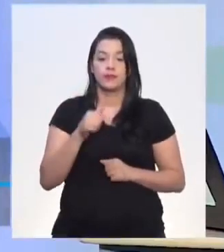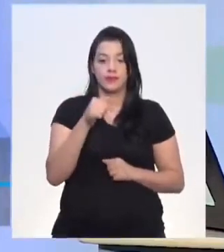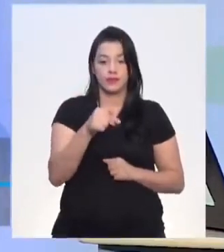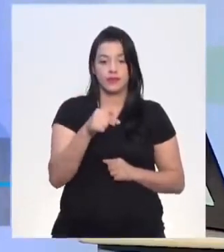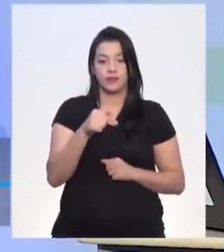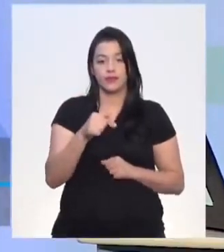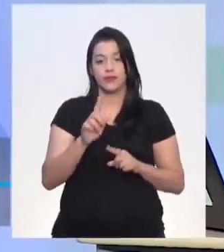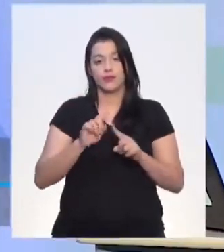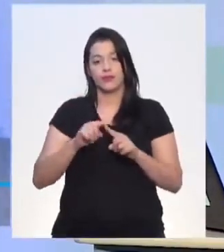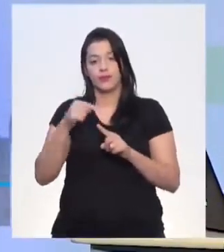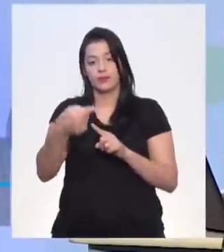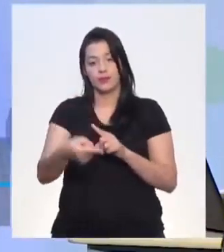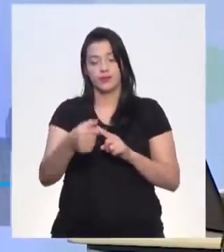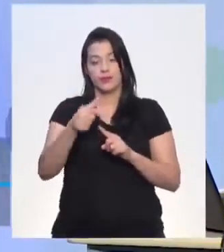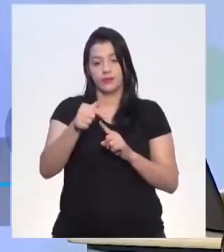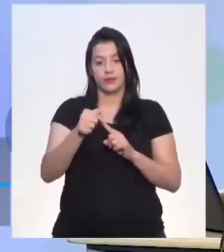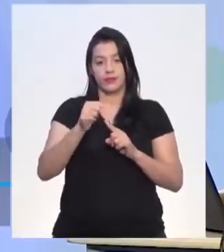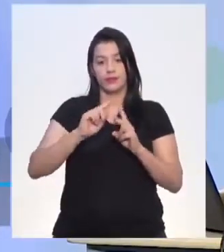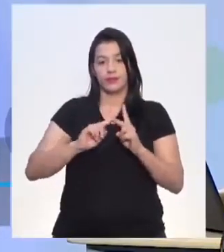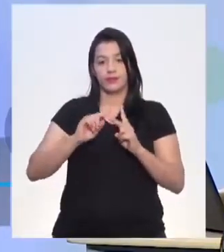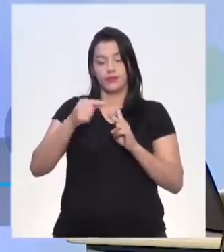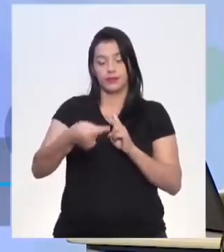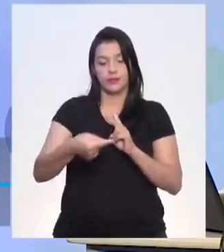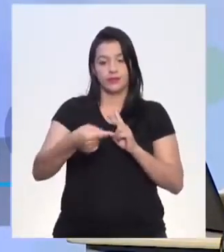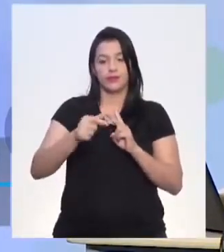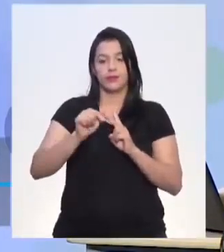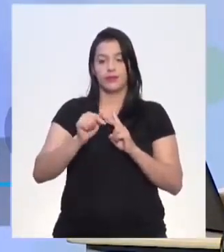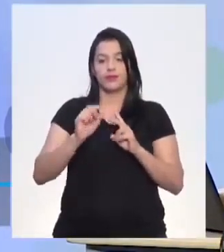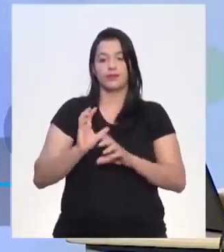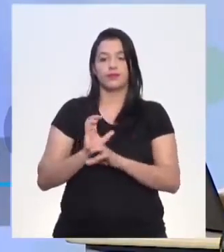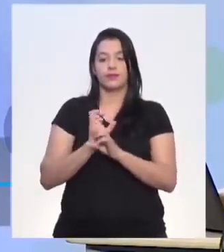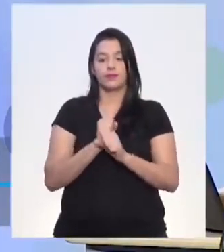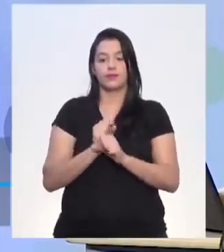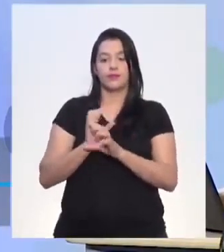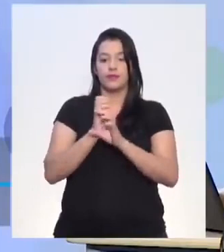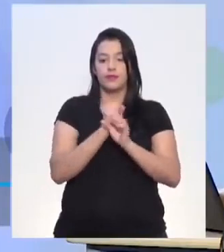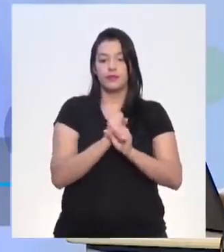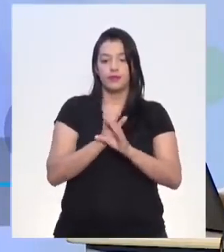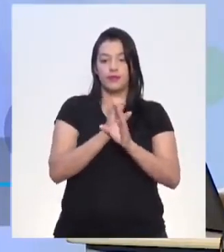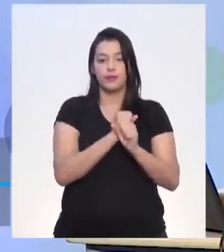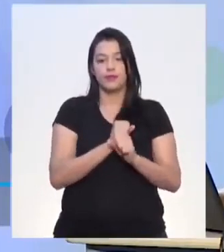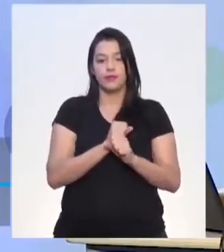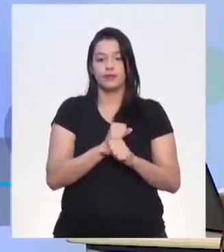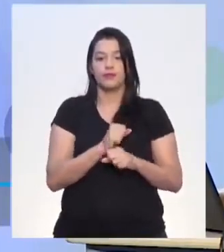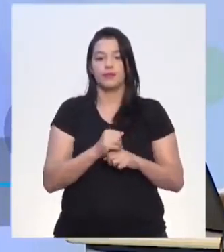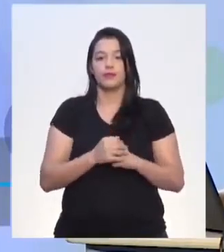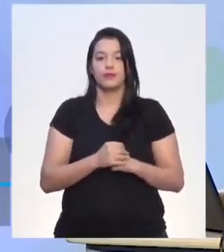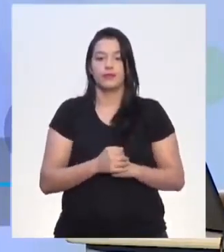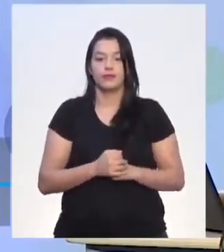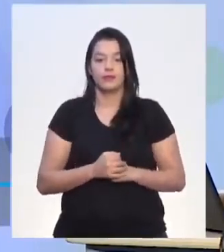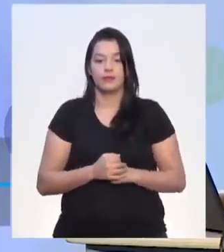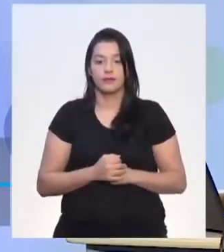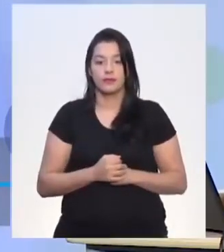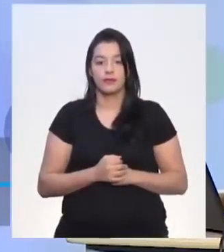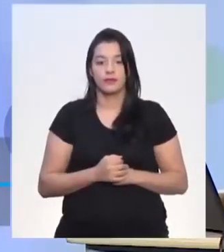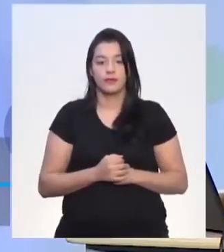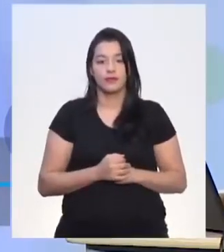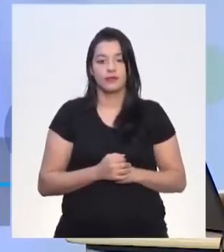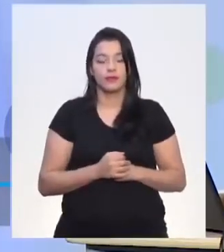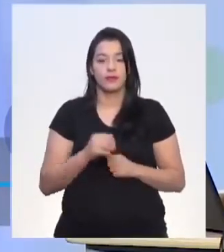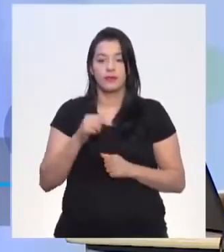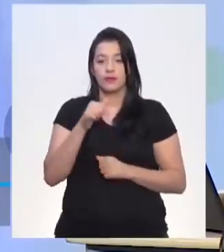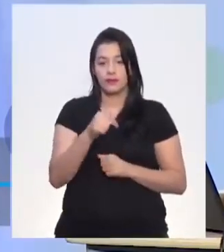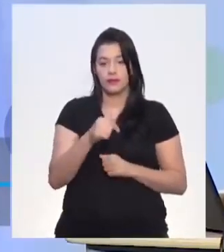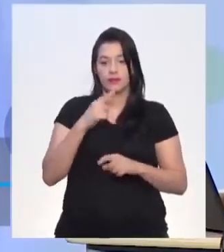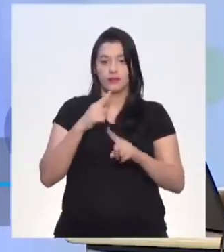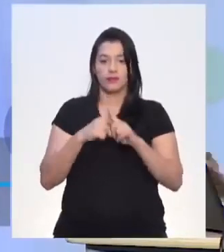daqui 7 minutos de novo, depois mais 7 minutos, né? Então, vai dar 7, 7, 7, 7, 14, são os múltiplos